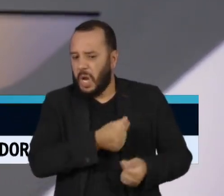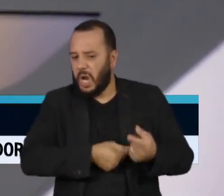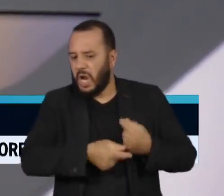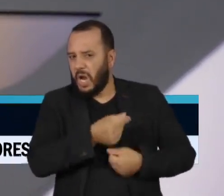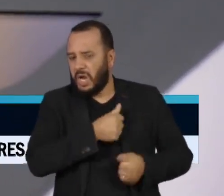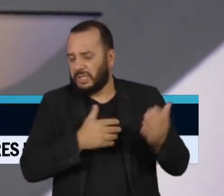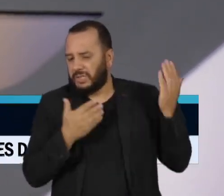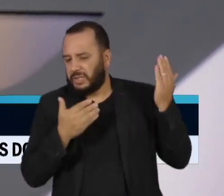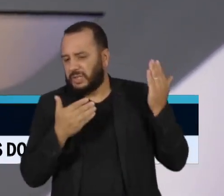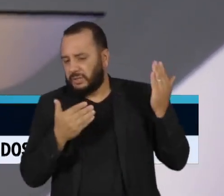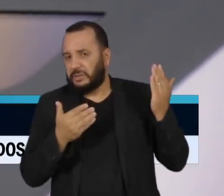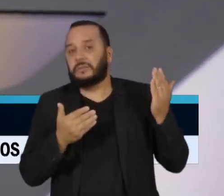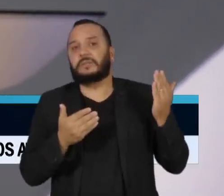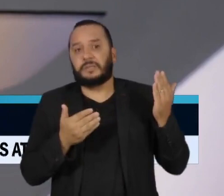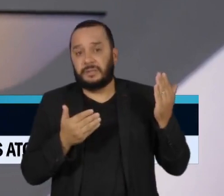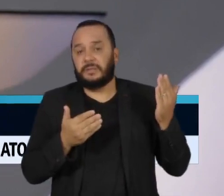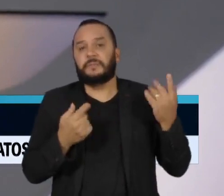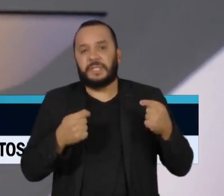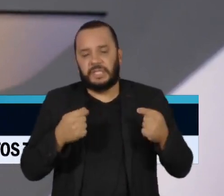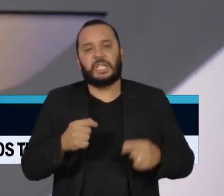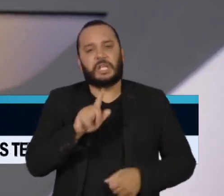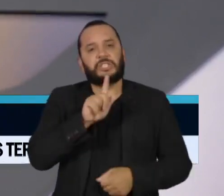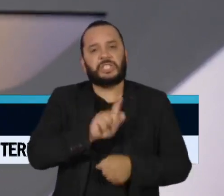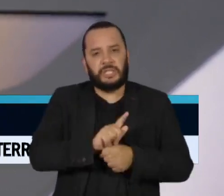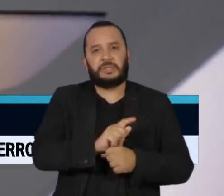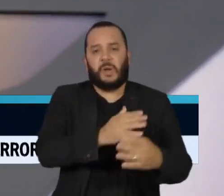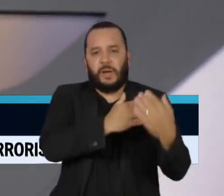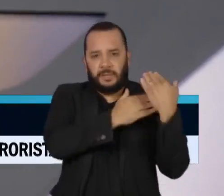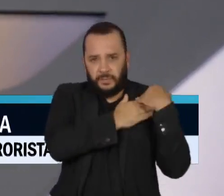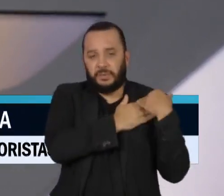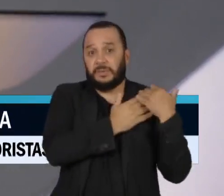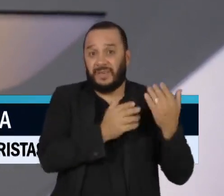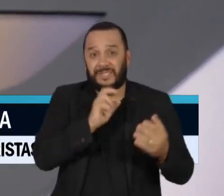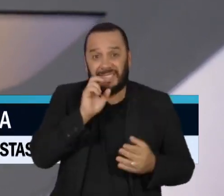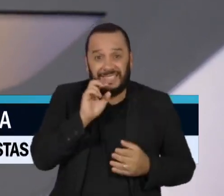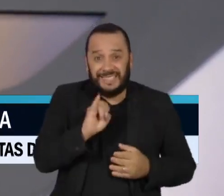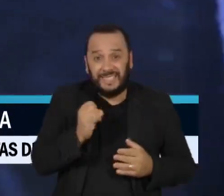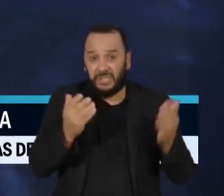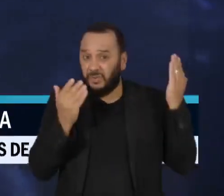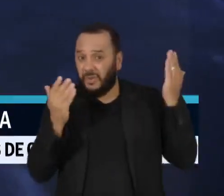um de uma Gestão responsável se não tirar isso todos os outros fatores acho que ficam prejudicados